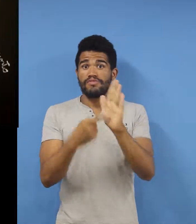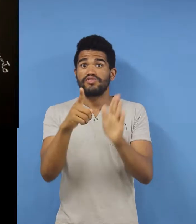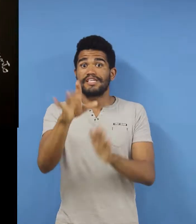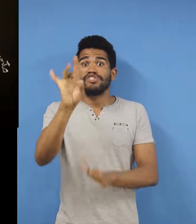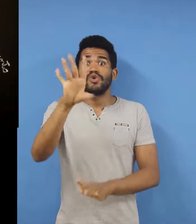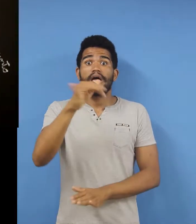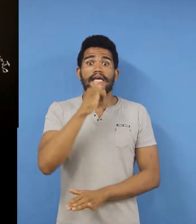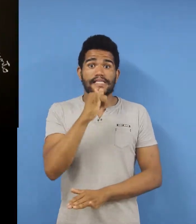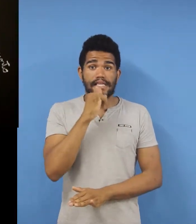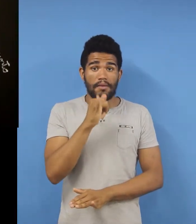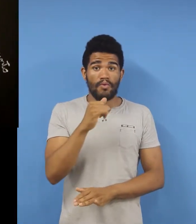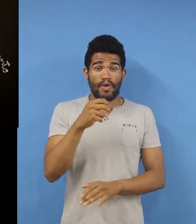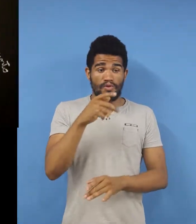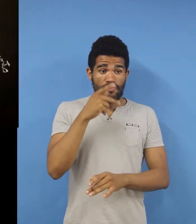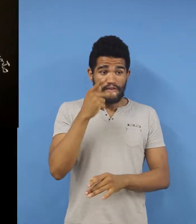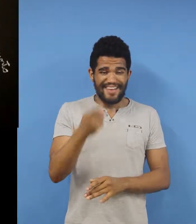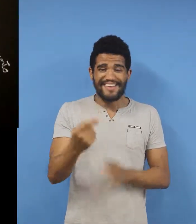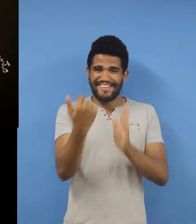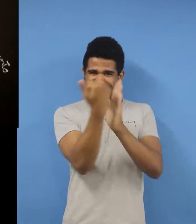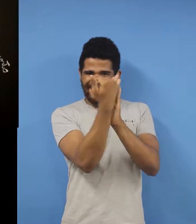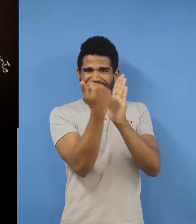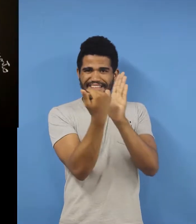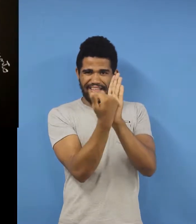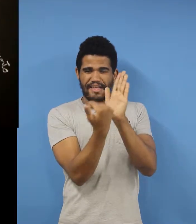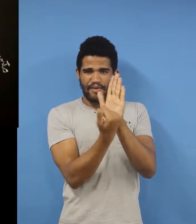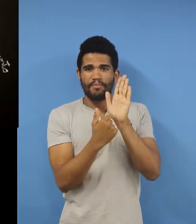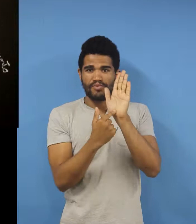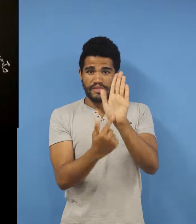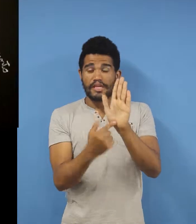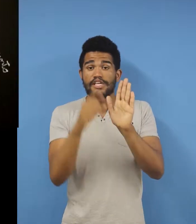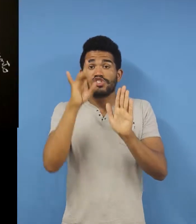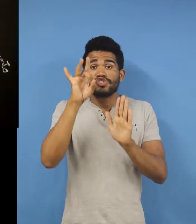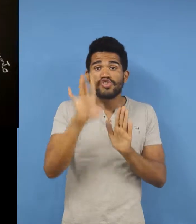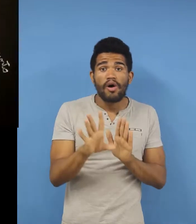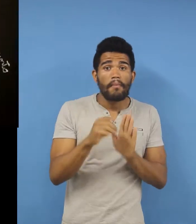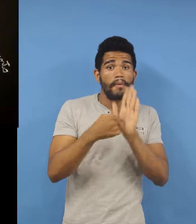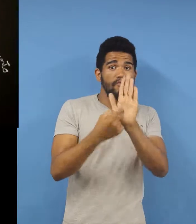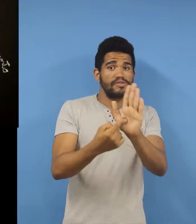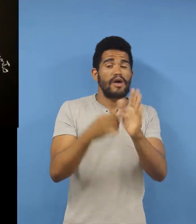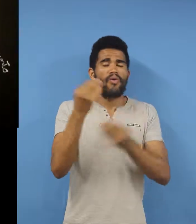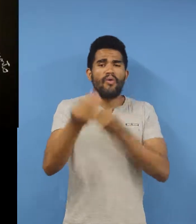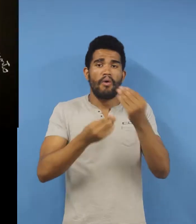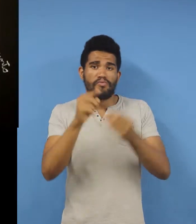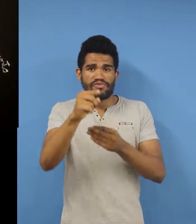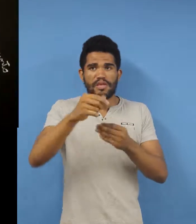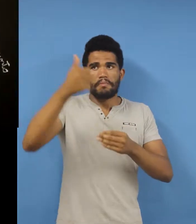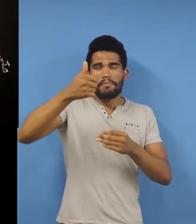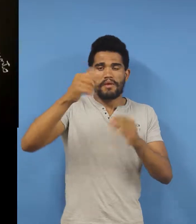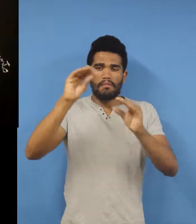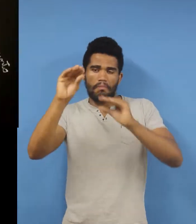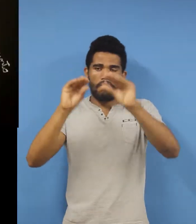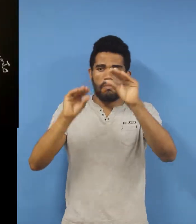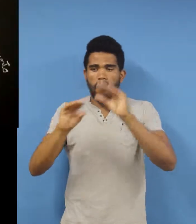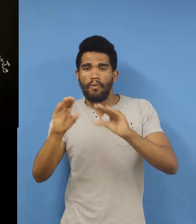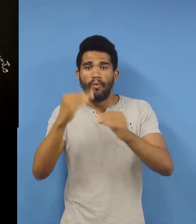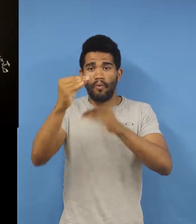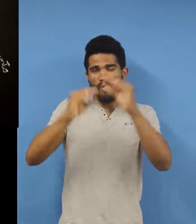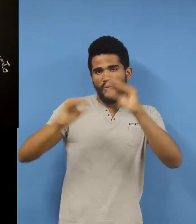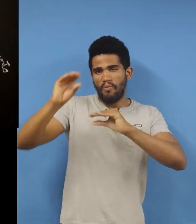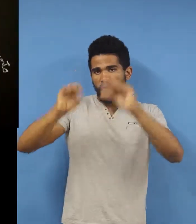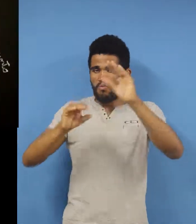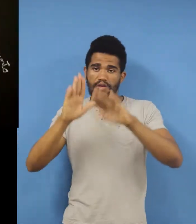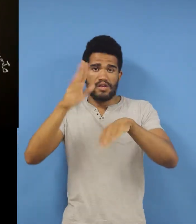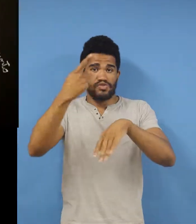ensino a fórmula pronta, eu tô te mostrando a estrutura. Eu preciso dessas informações no seu parágrafo. Como você